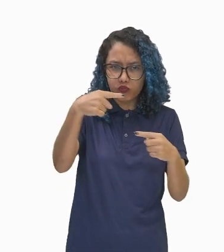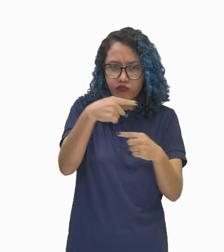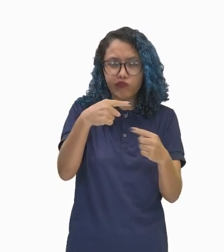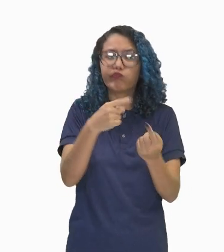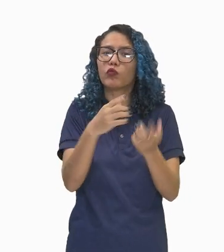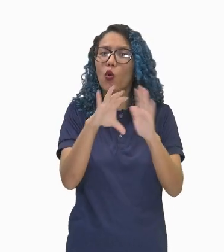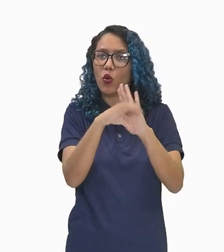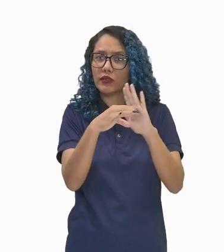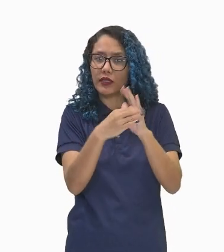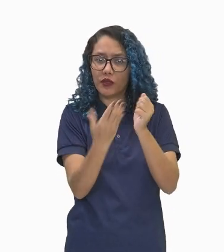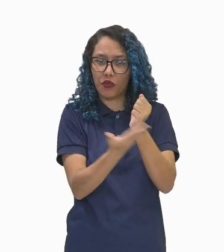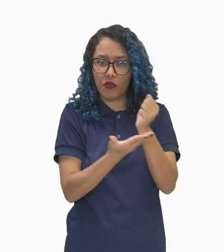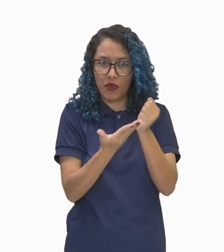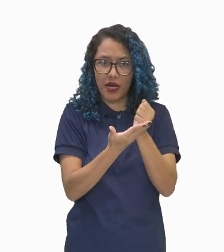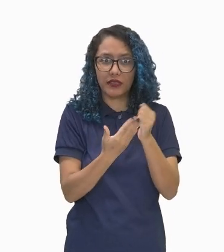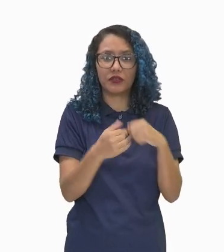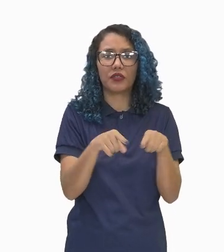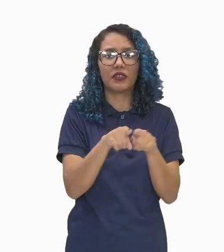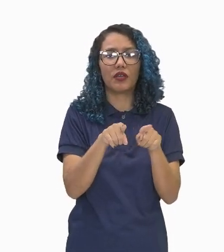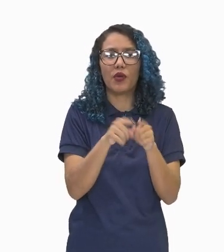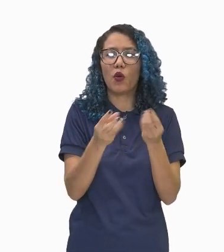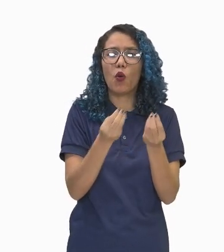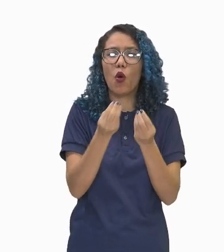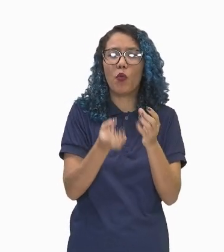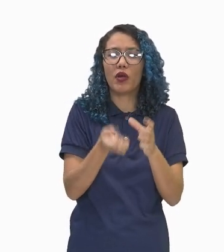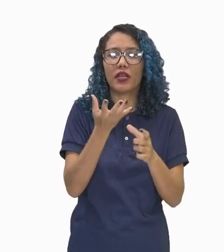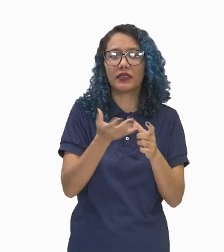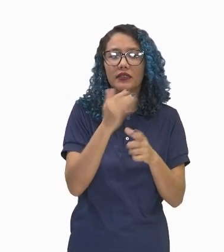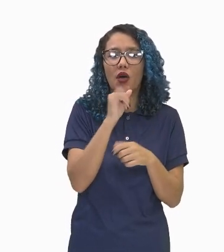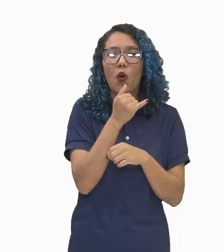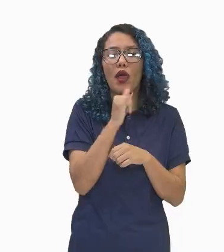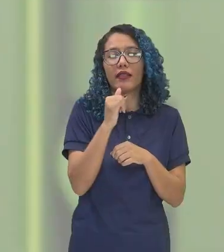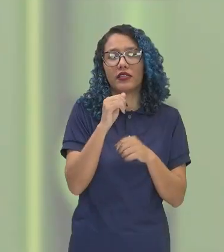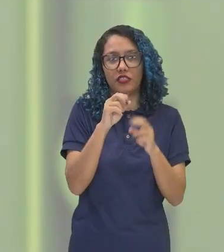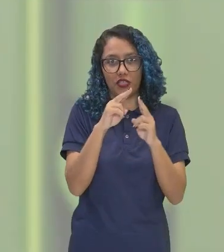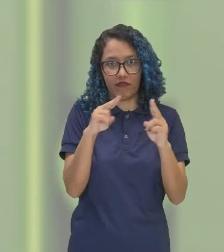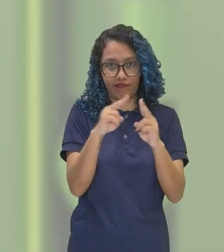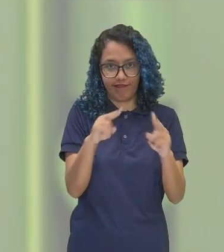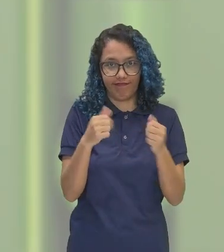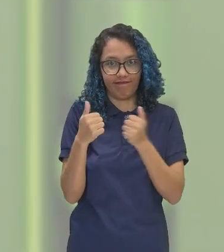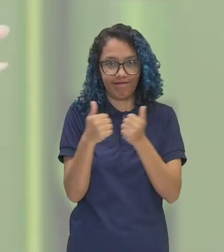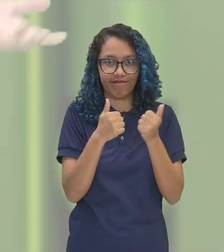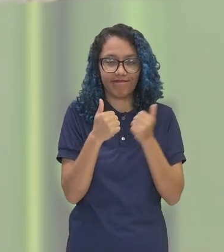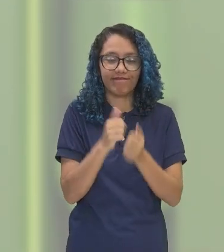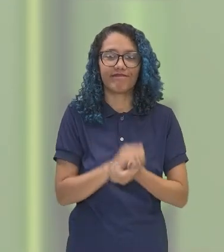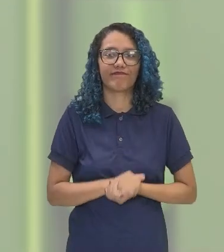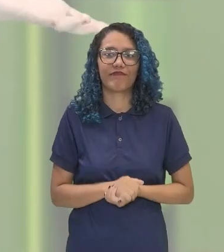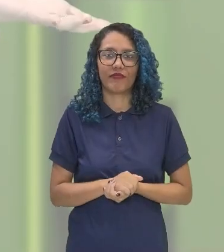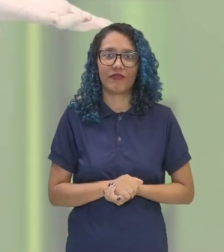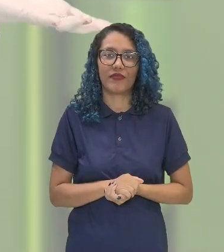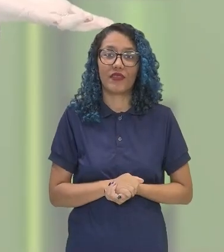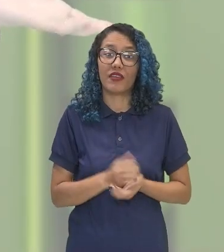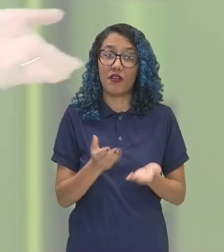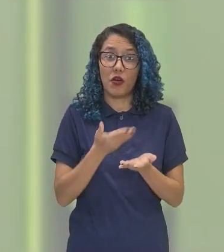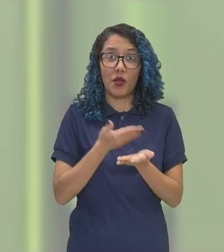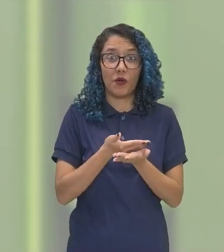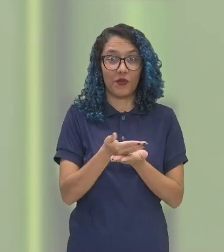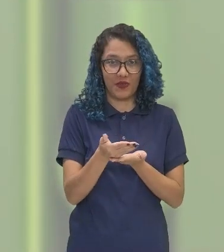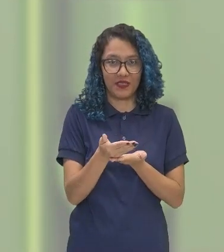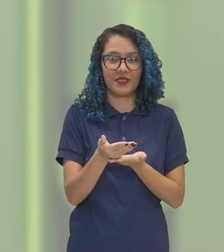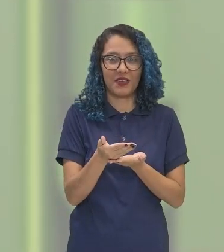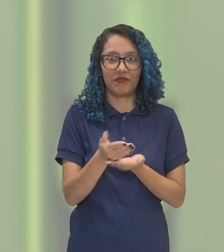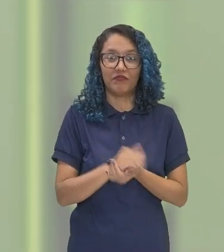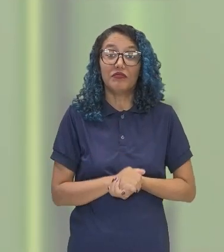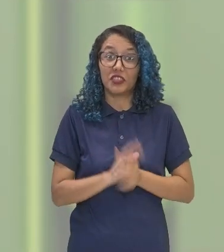conceitos iniciais, obtenção de energia elétrica. Muito bem, pessoal. E agora sim, que